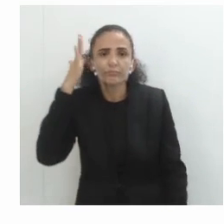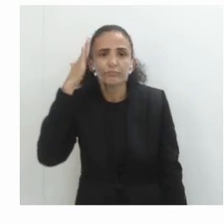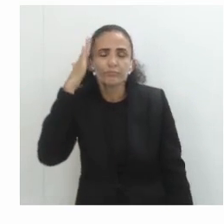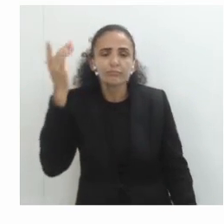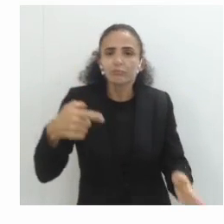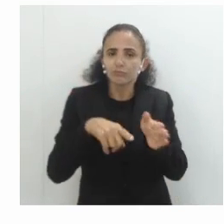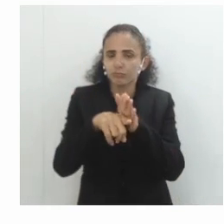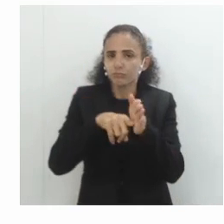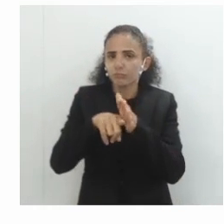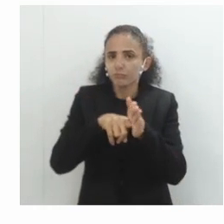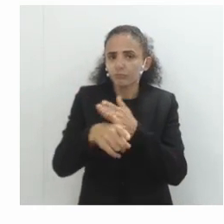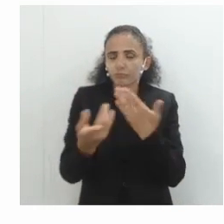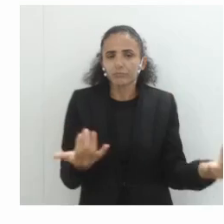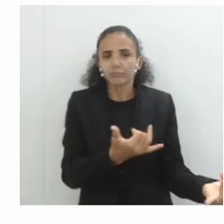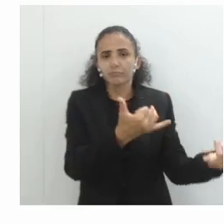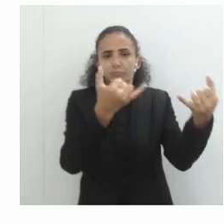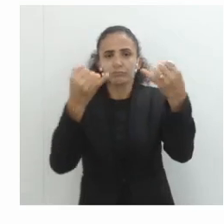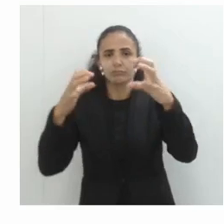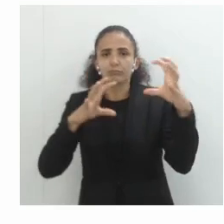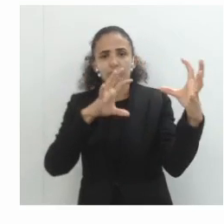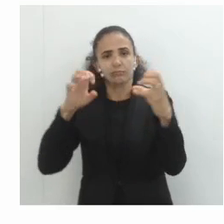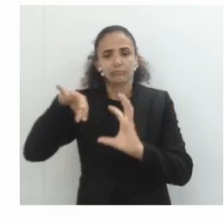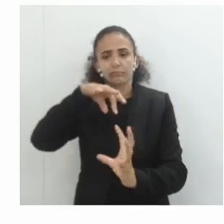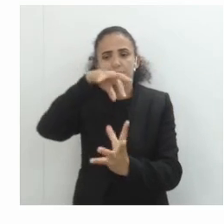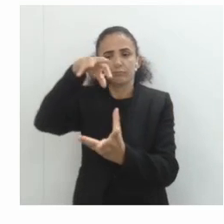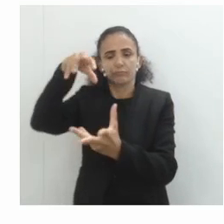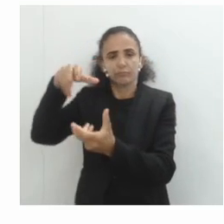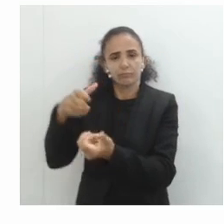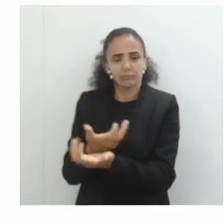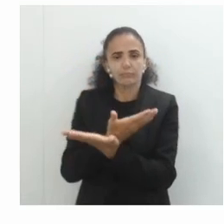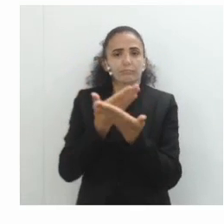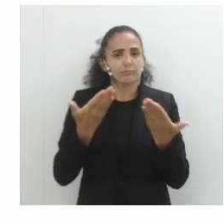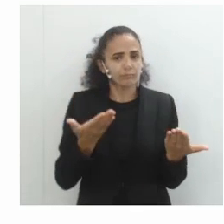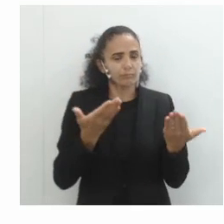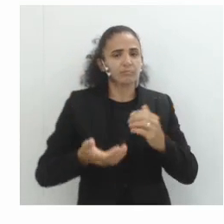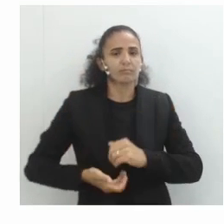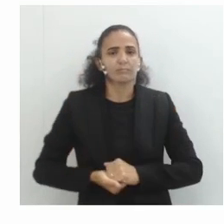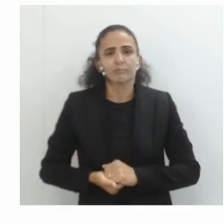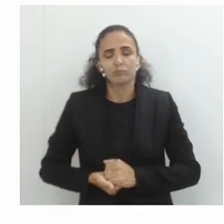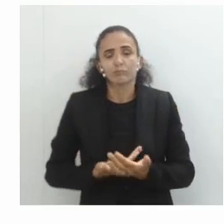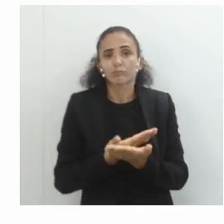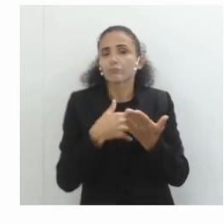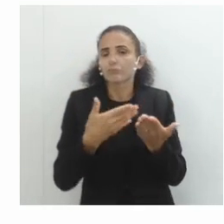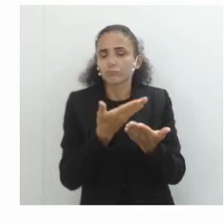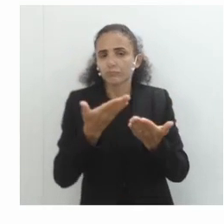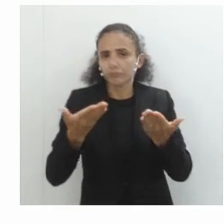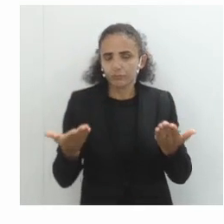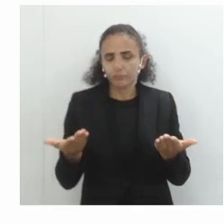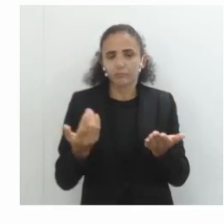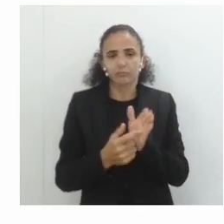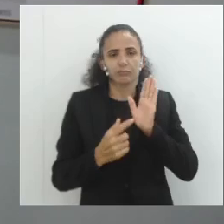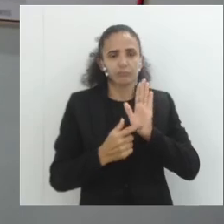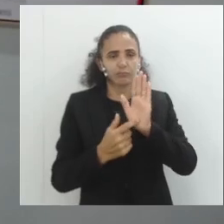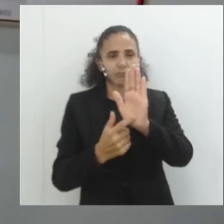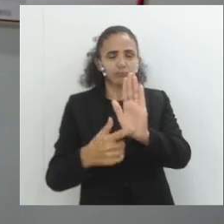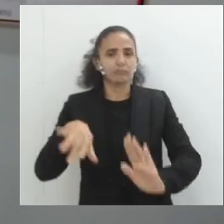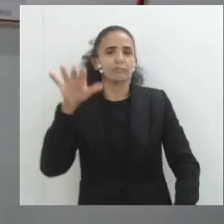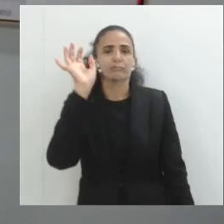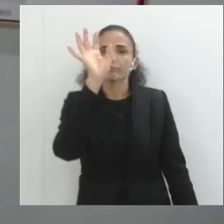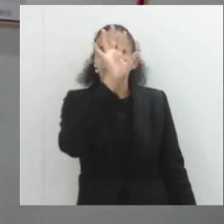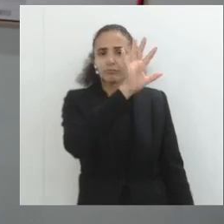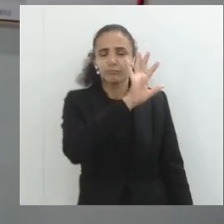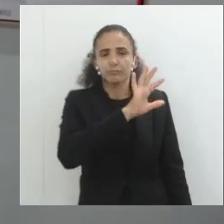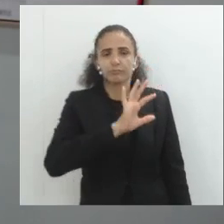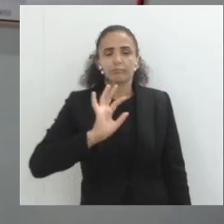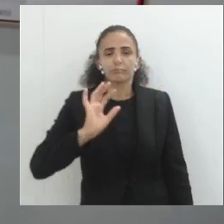analisar os conflitos que ocorrem atualmente no nosso planeta, nossa Terra, tá certo? Então, eu trouxe esse mapa para vocês